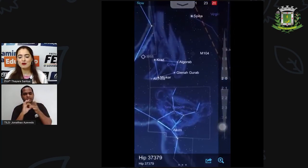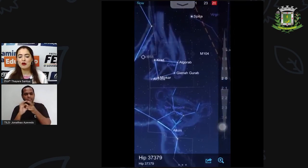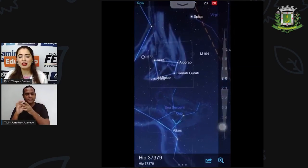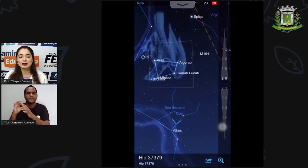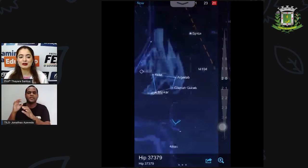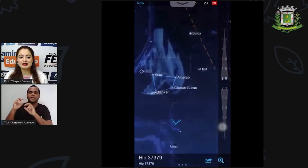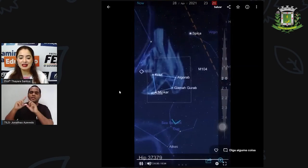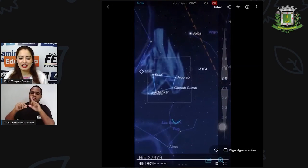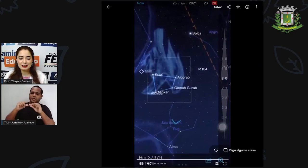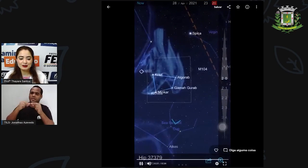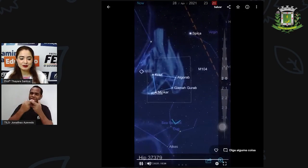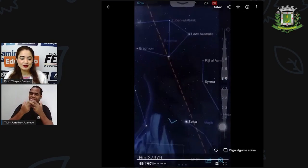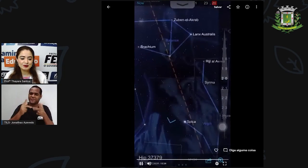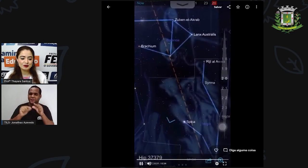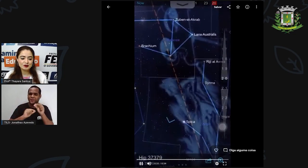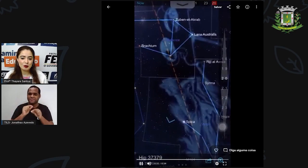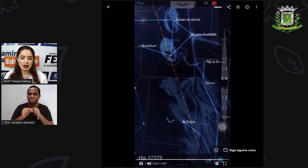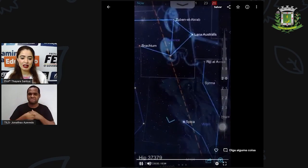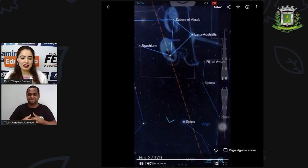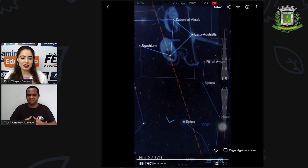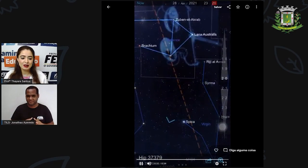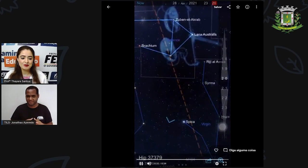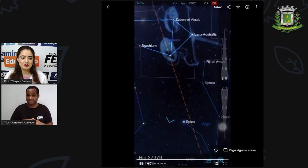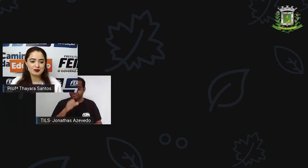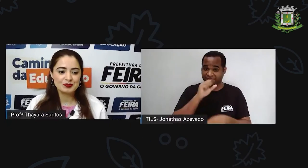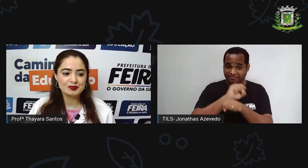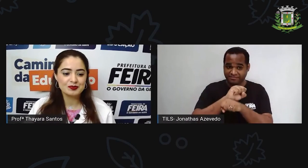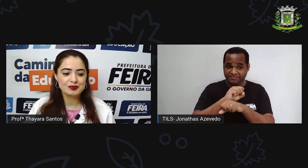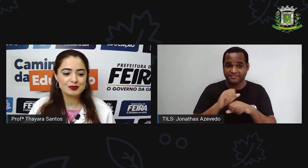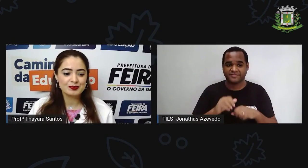ali naquele momento. Tá? Vou parar aqui.